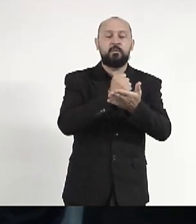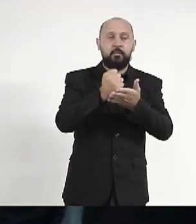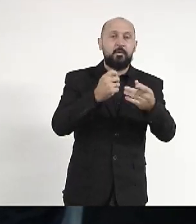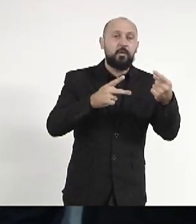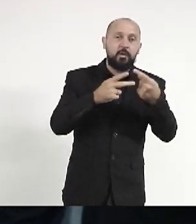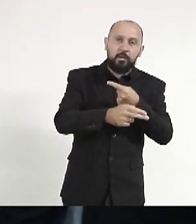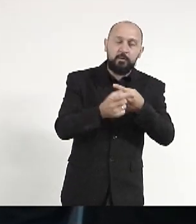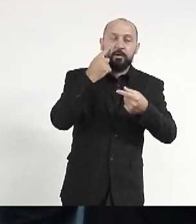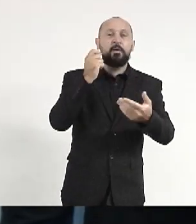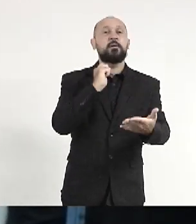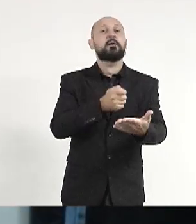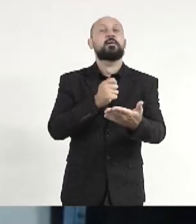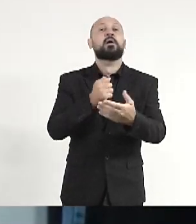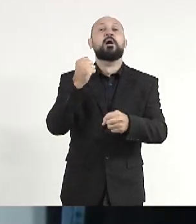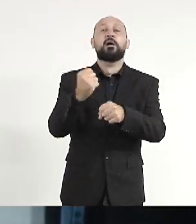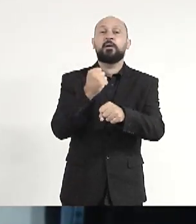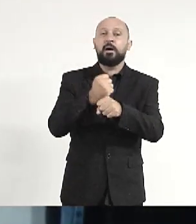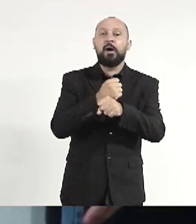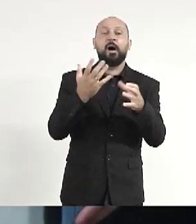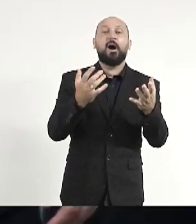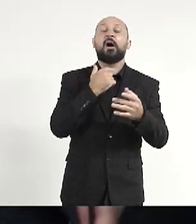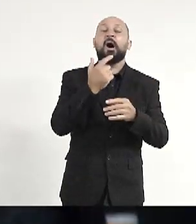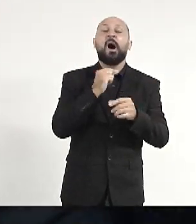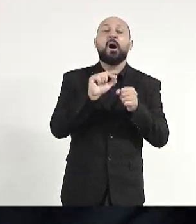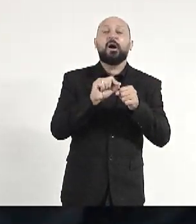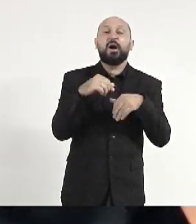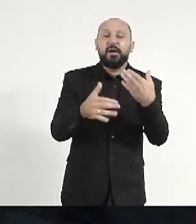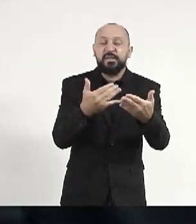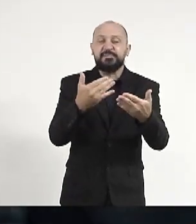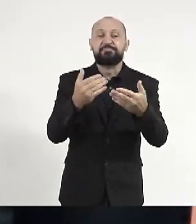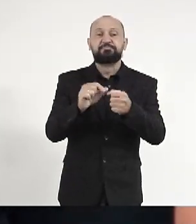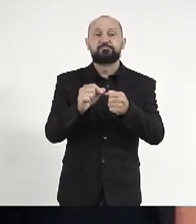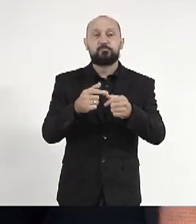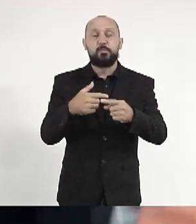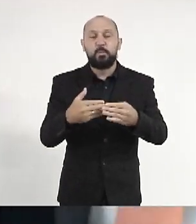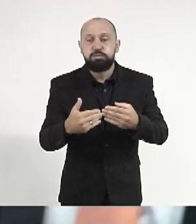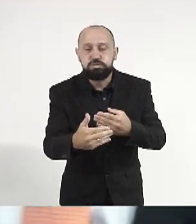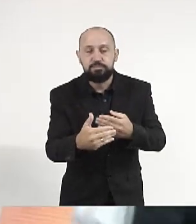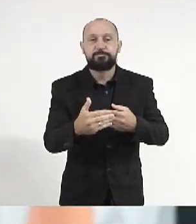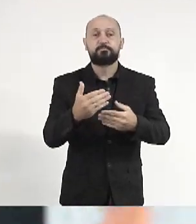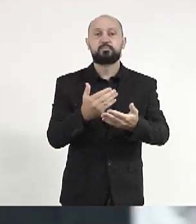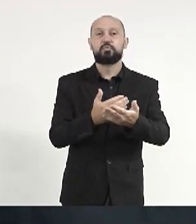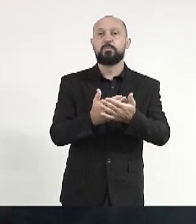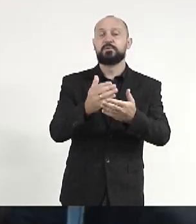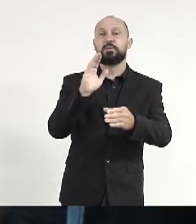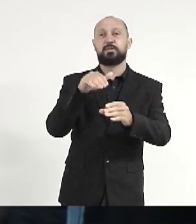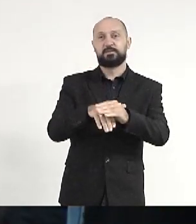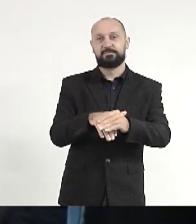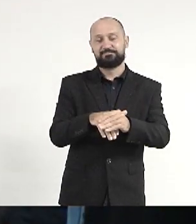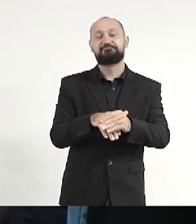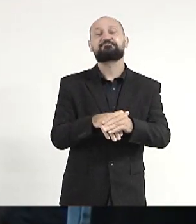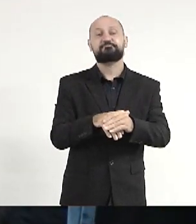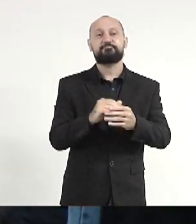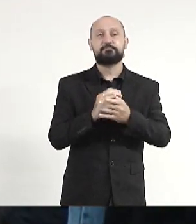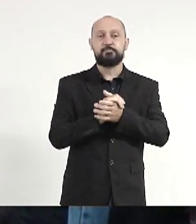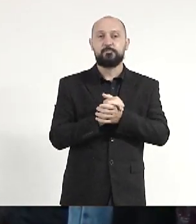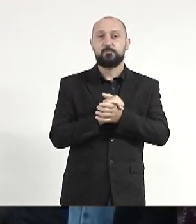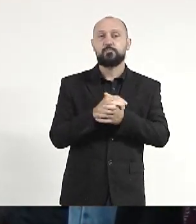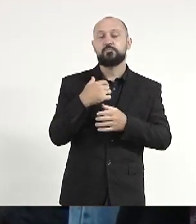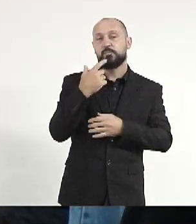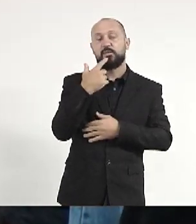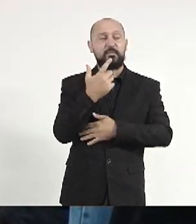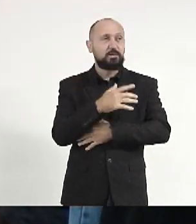contratos, relicitar obras, mas que não conseguiu fazer andar. Por quê? Entrou pleito eleitoral. E daí vem